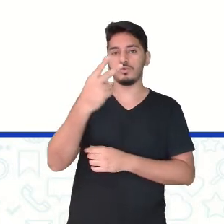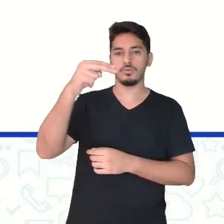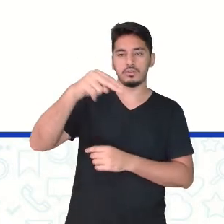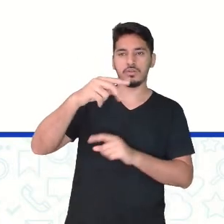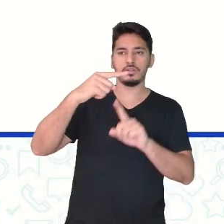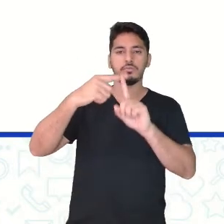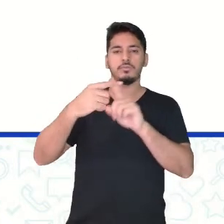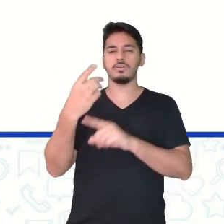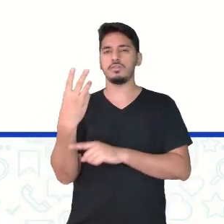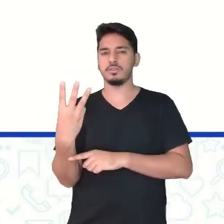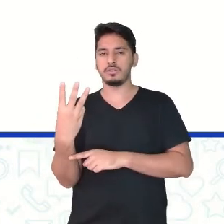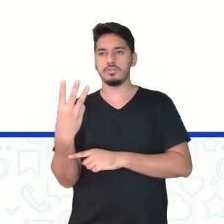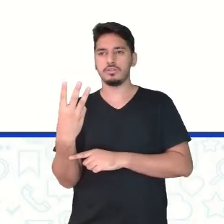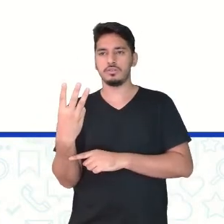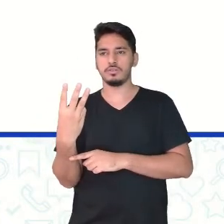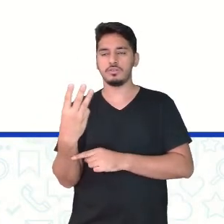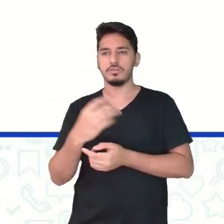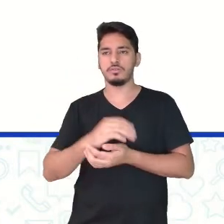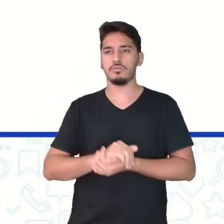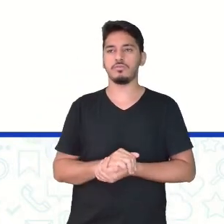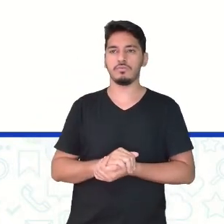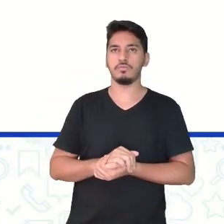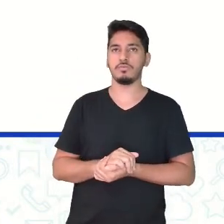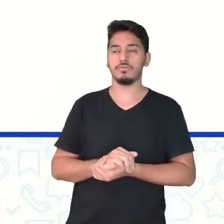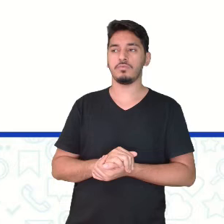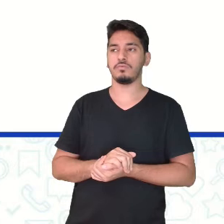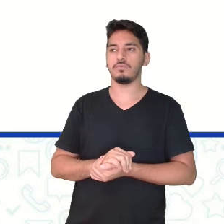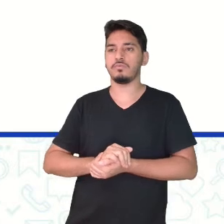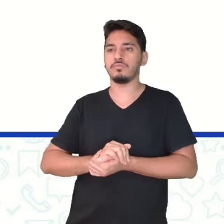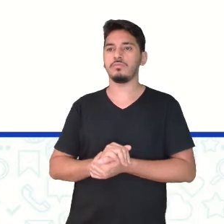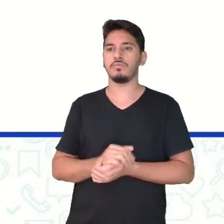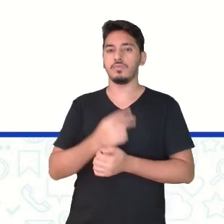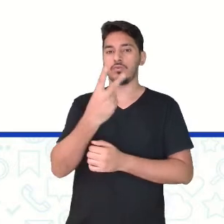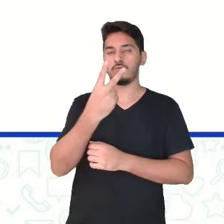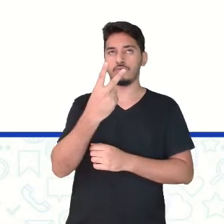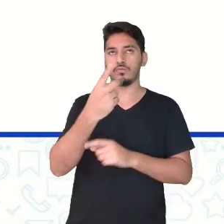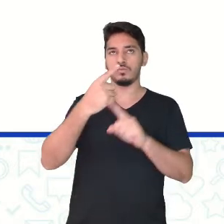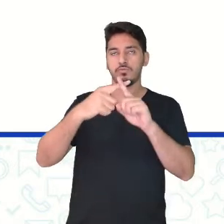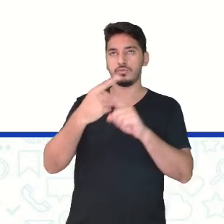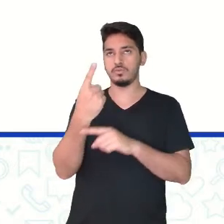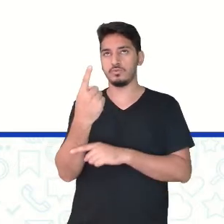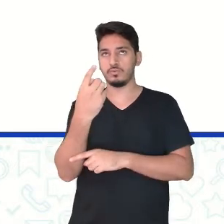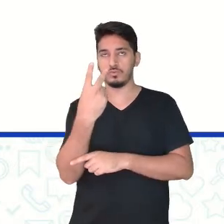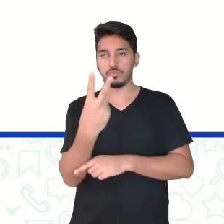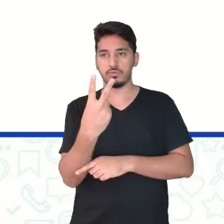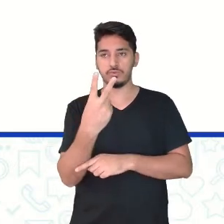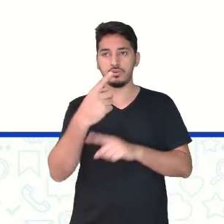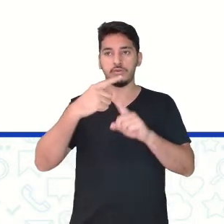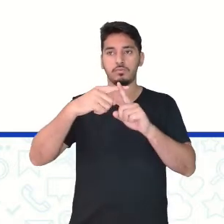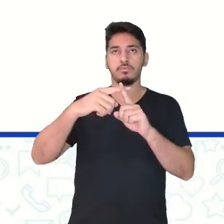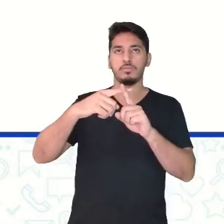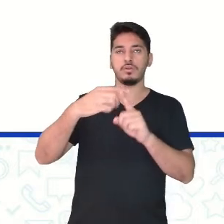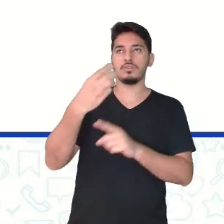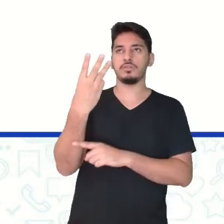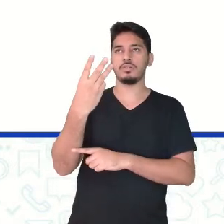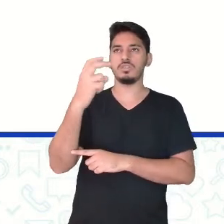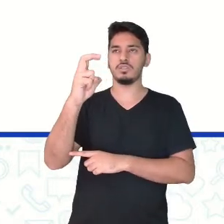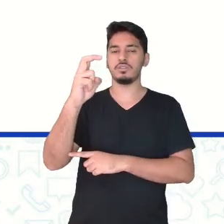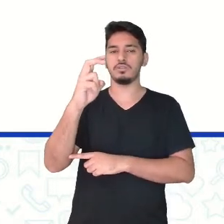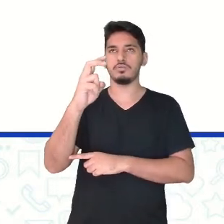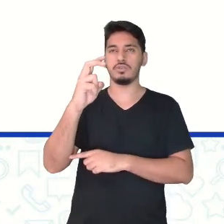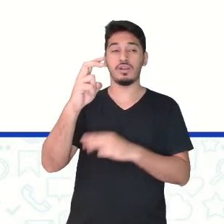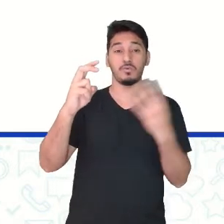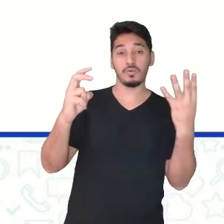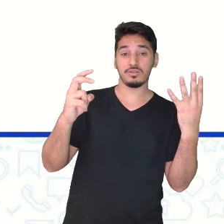2N mais 3. A figura 1, N tem que ser 1. 2 vezes 1, 2. Mais 3, 5. Está dizendo ali que é